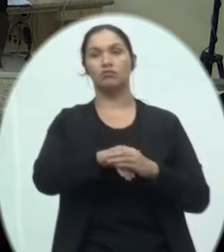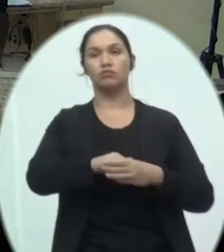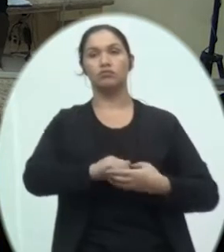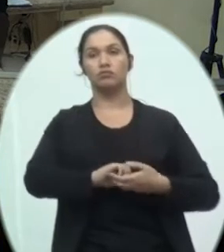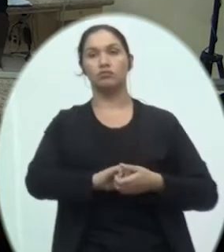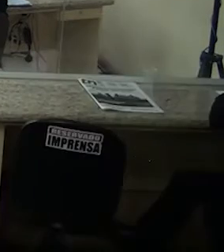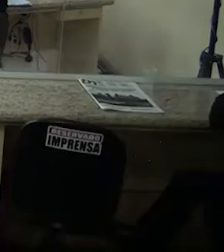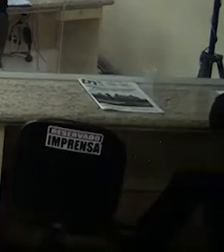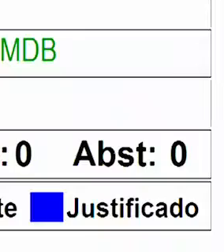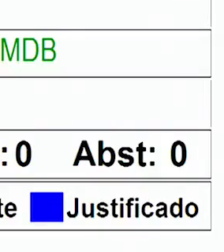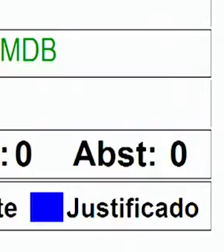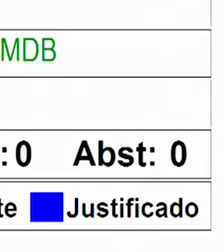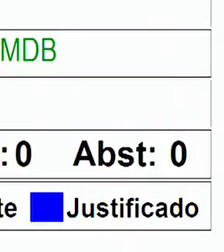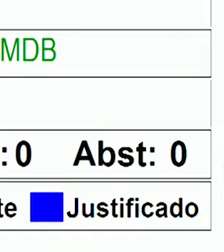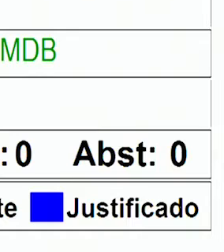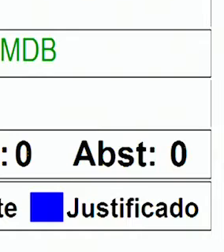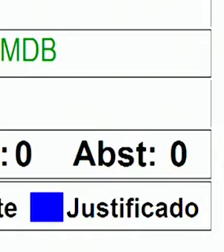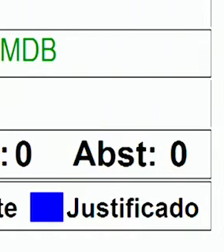liberada.